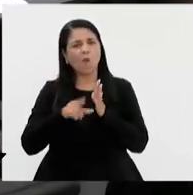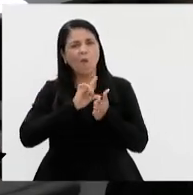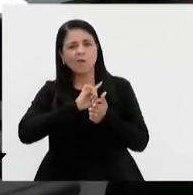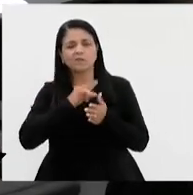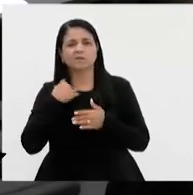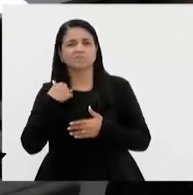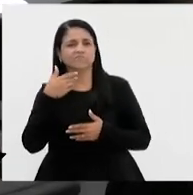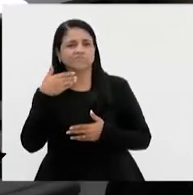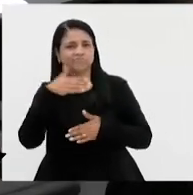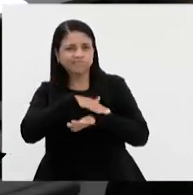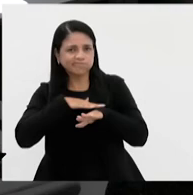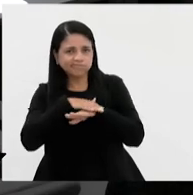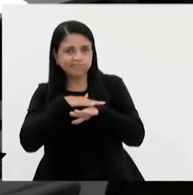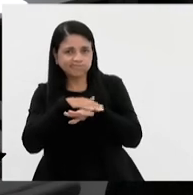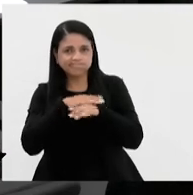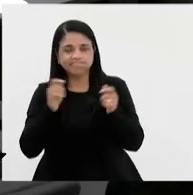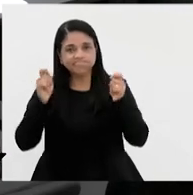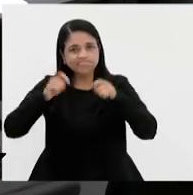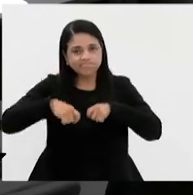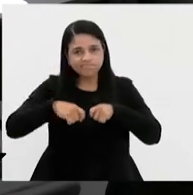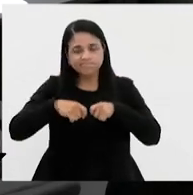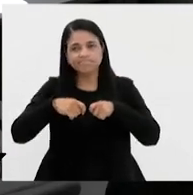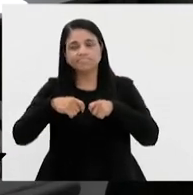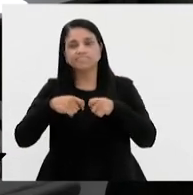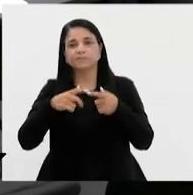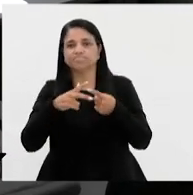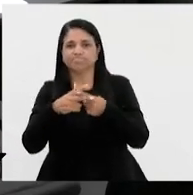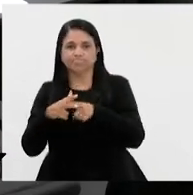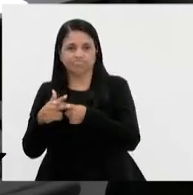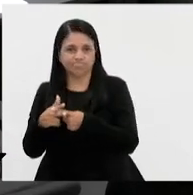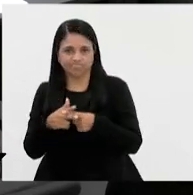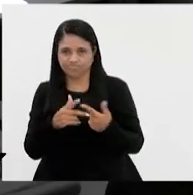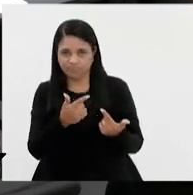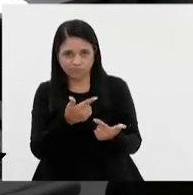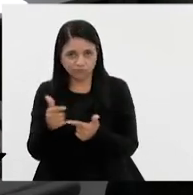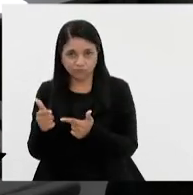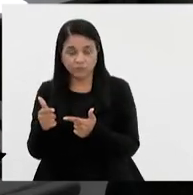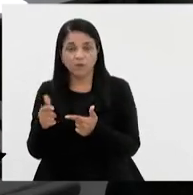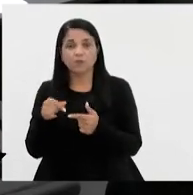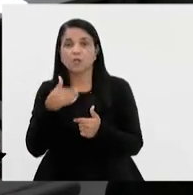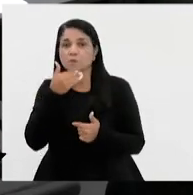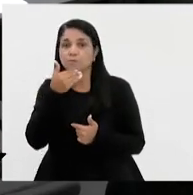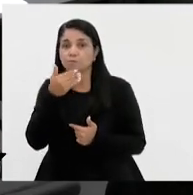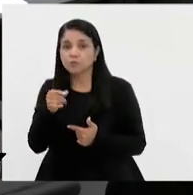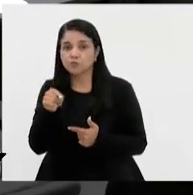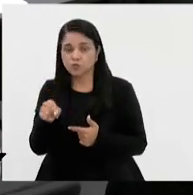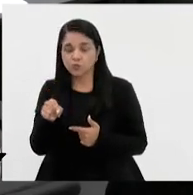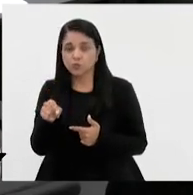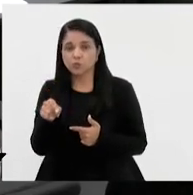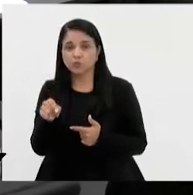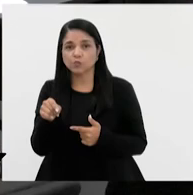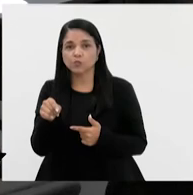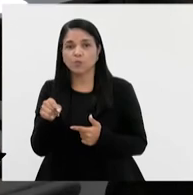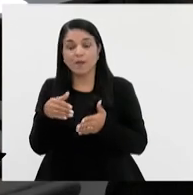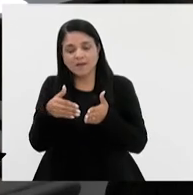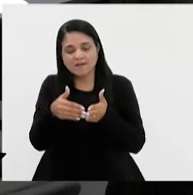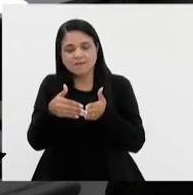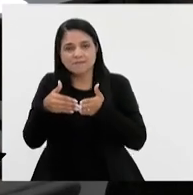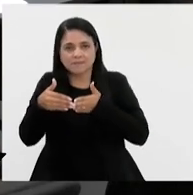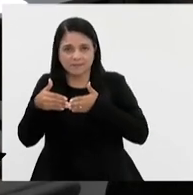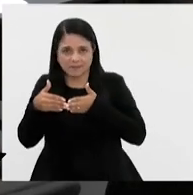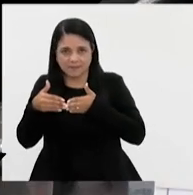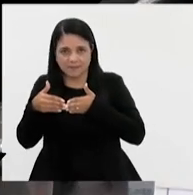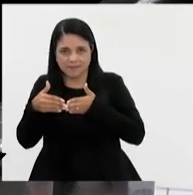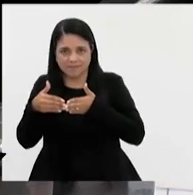mas não havia possibilidade de manutenção, porque ele pediu, na verdade, uma licença, né, que